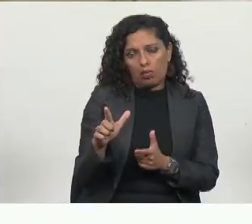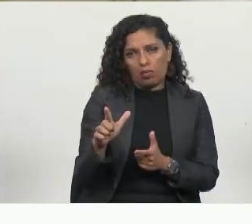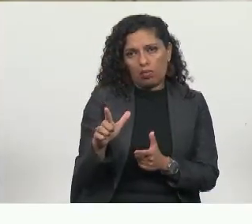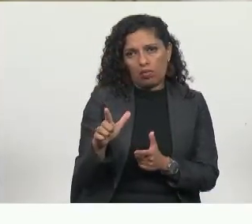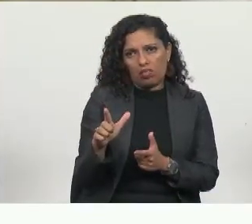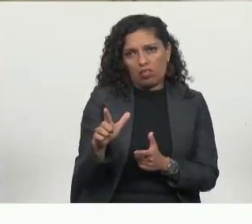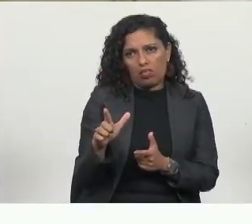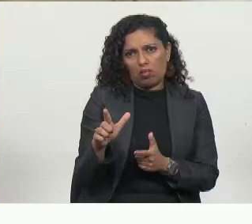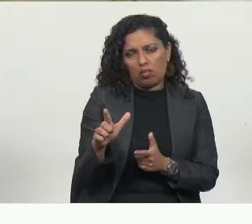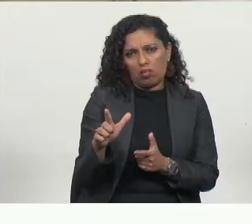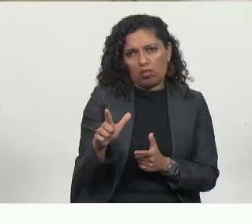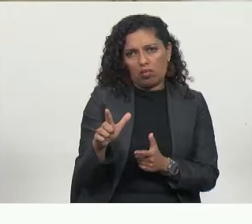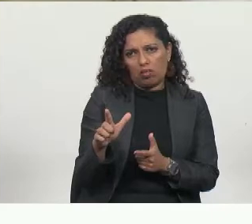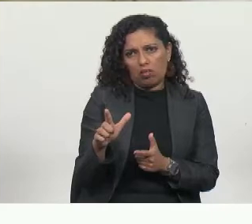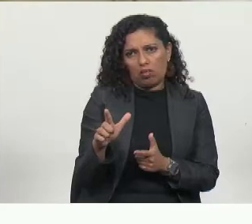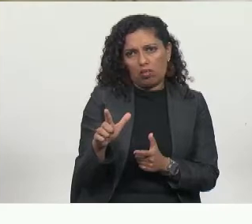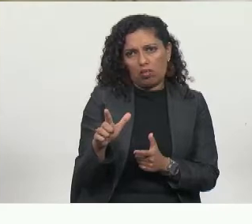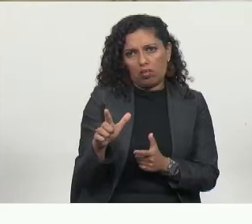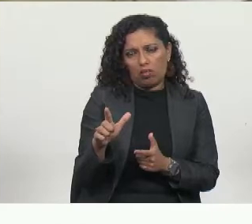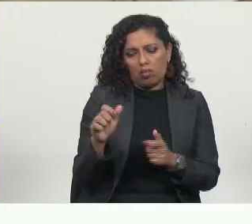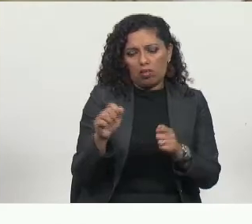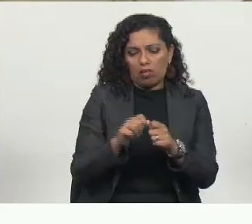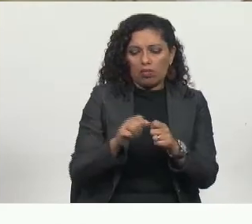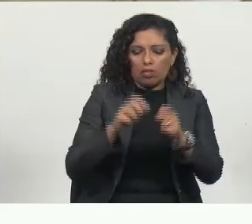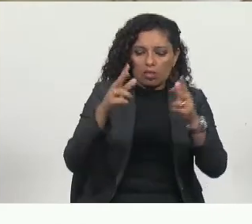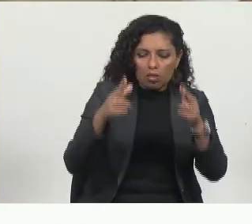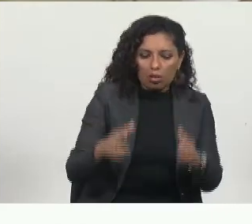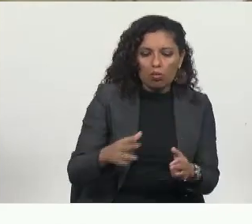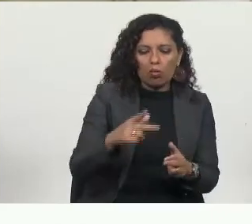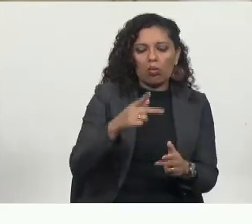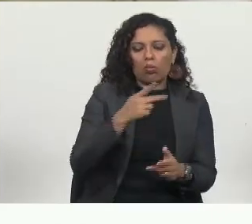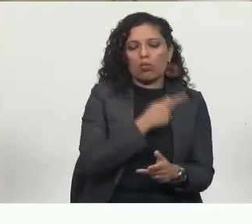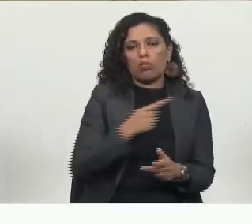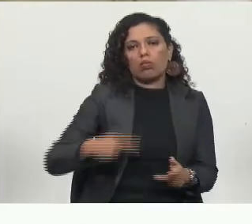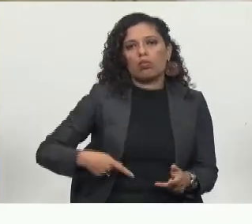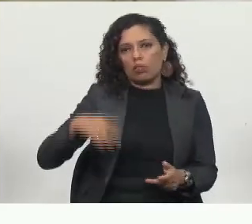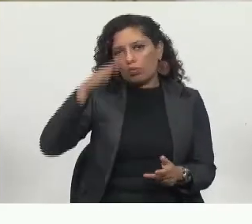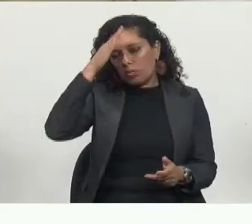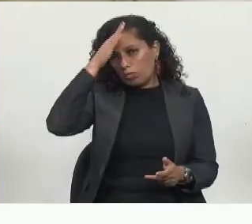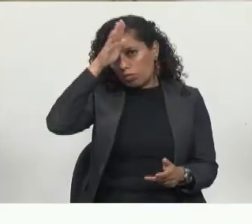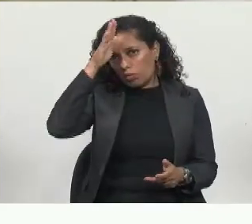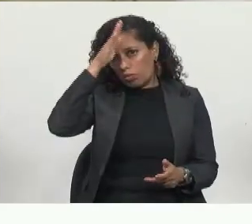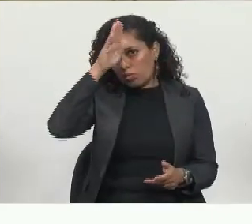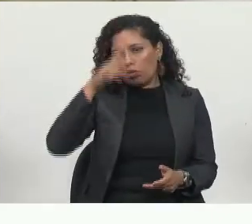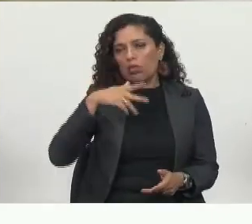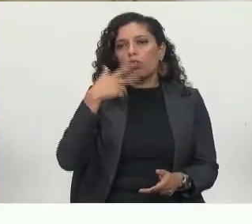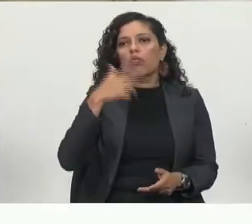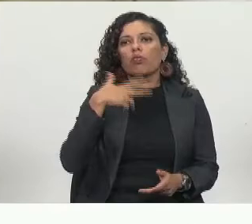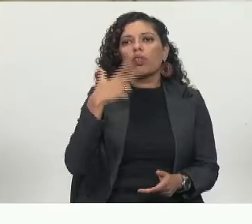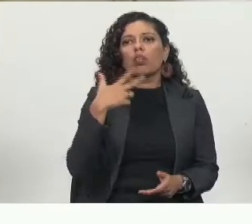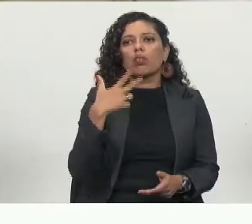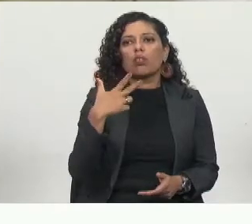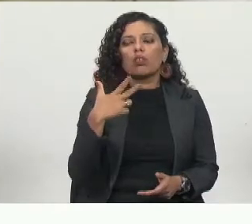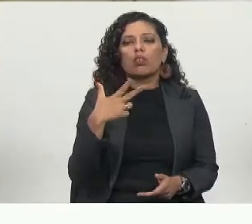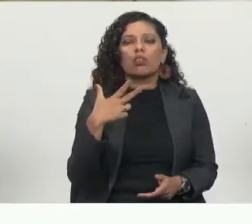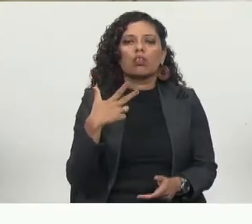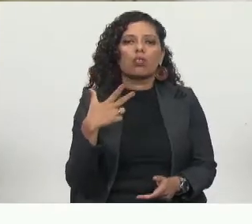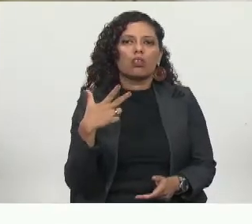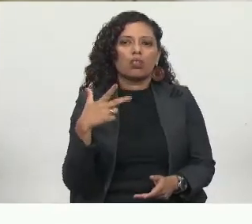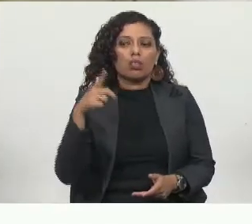fazer o que o nosso presidente Jair Bolsonaro prometeu, graças a Deus em 100 dias de campanha ele já